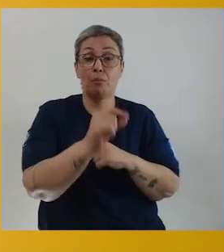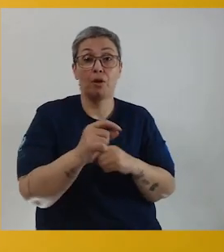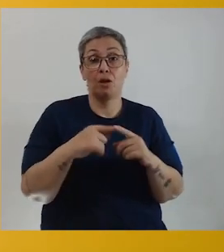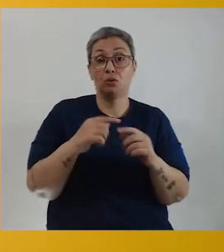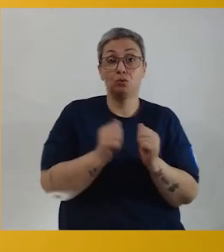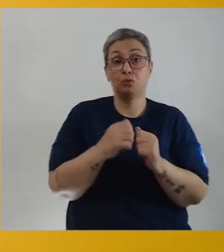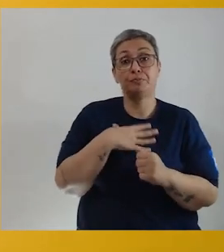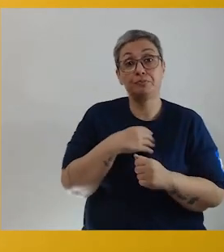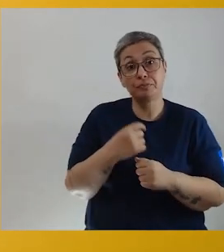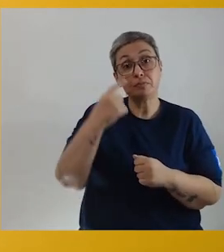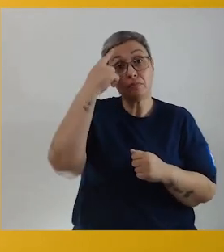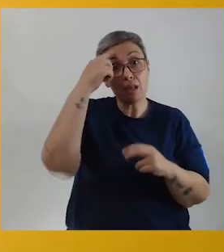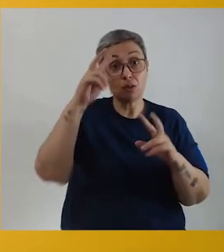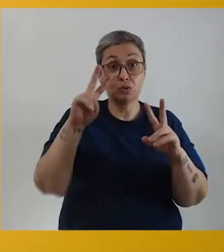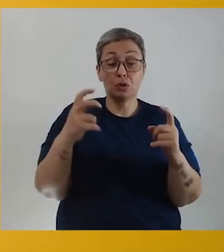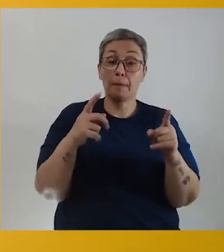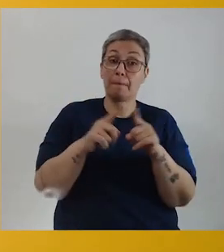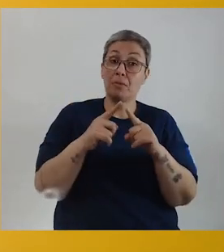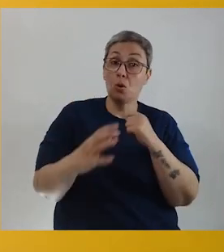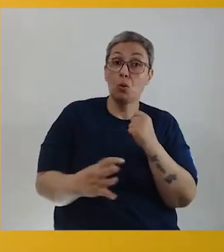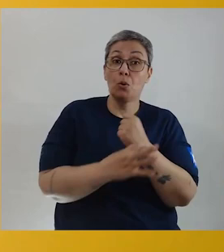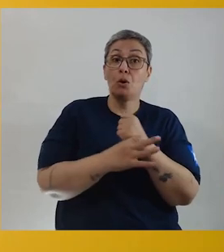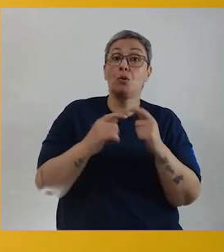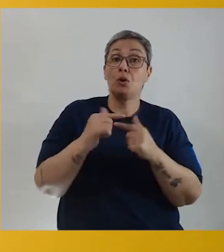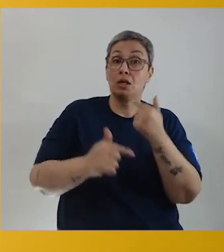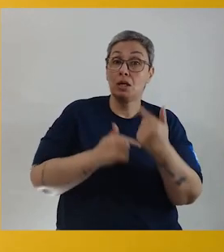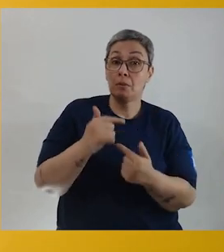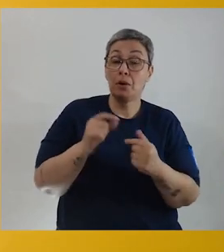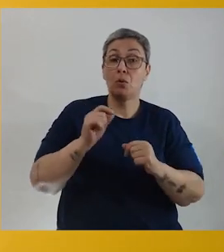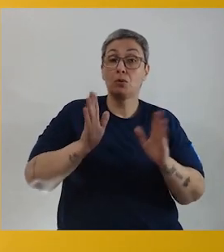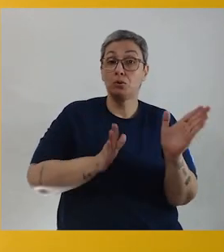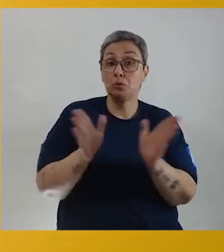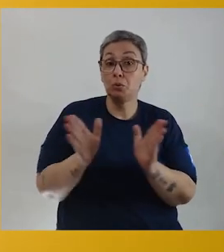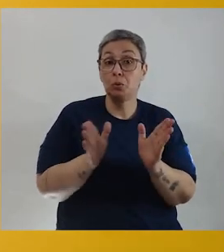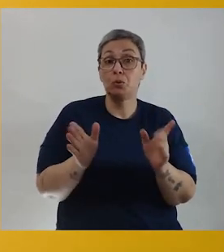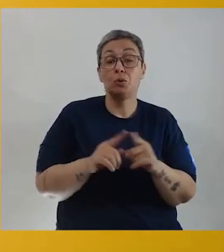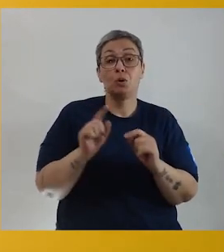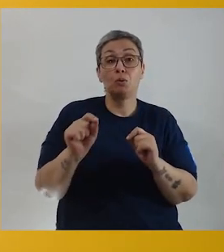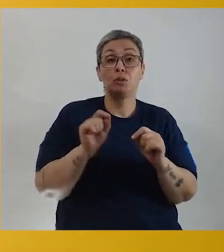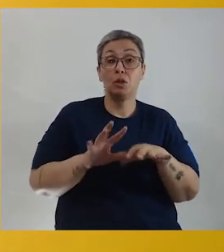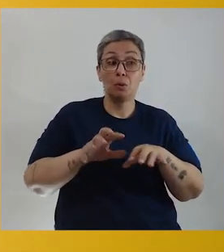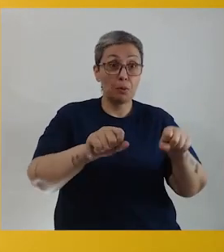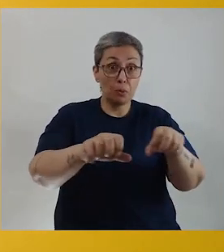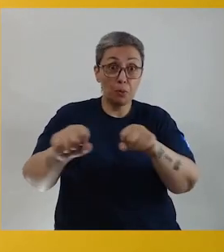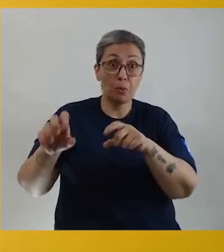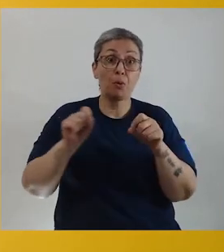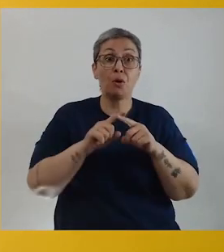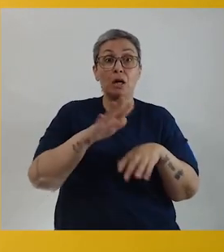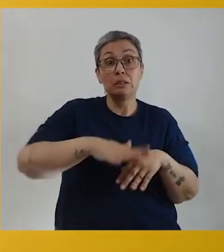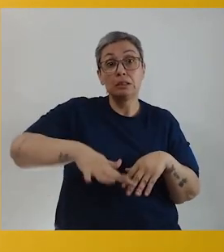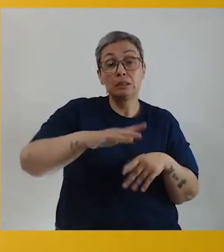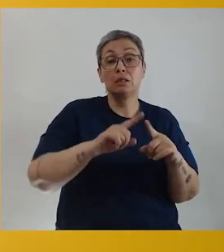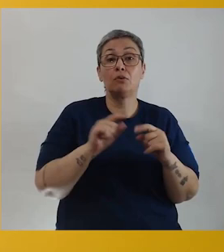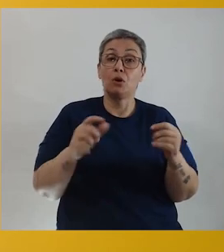acaba indo embora com o filho. Foi pensando nisso para garantir e trabalhar esta acessibilidade, a ocupação dos